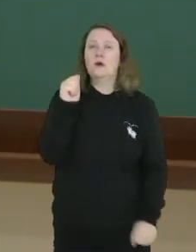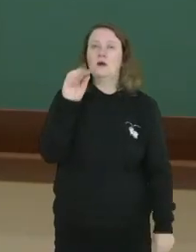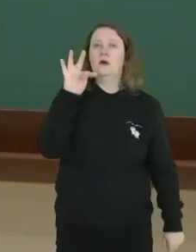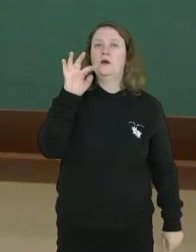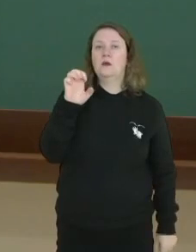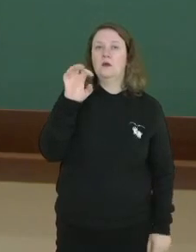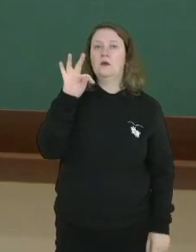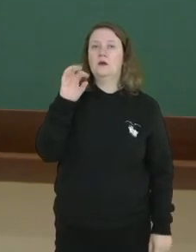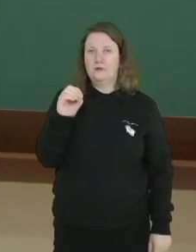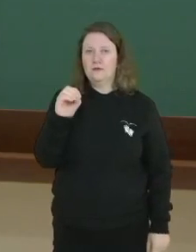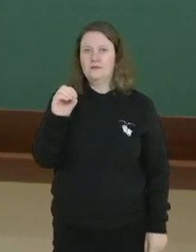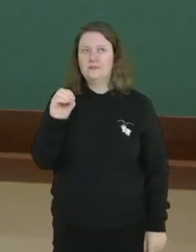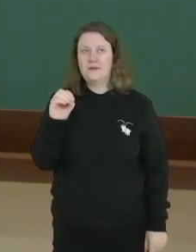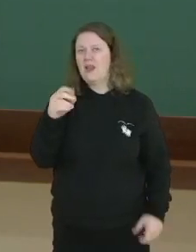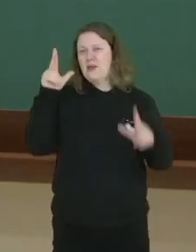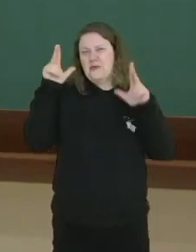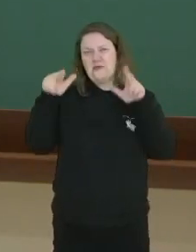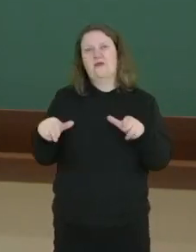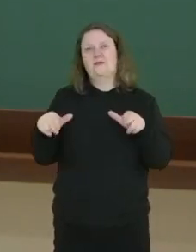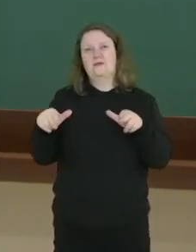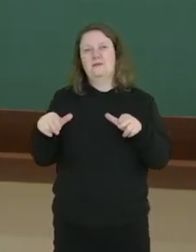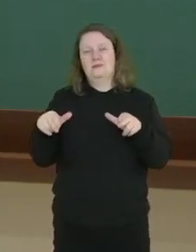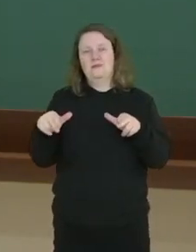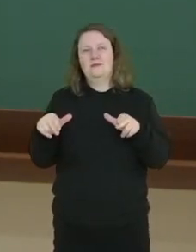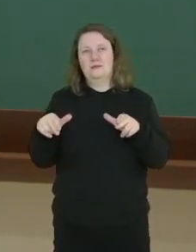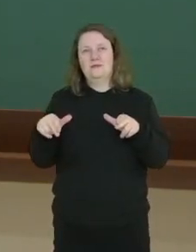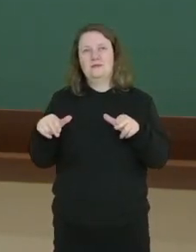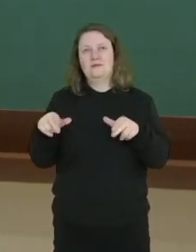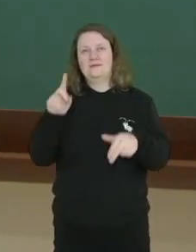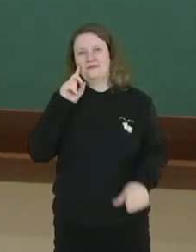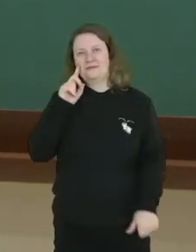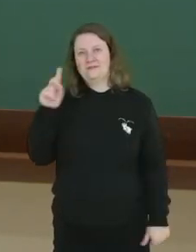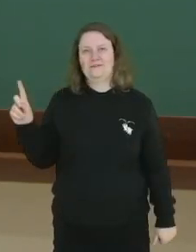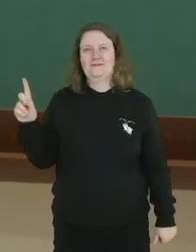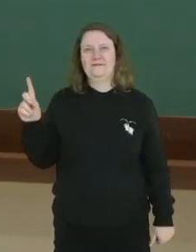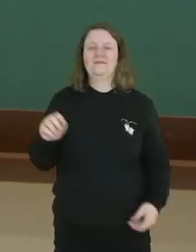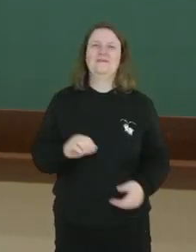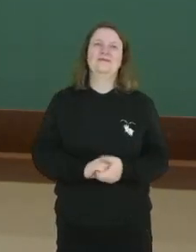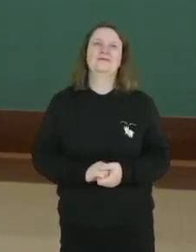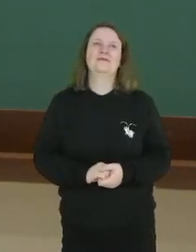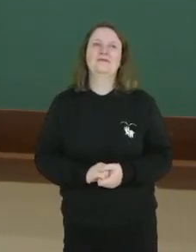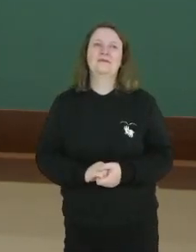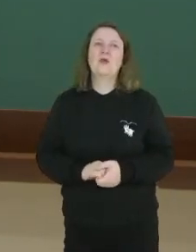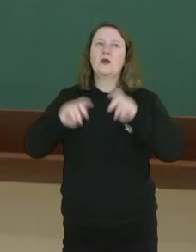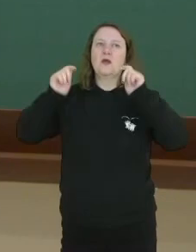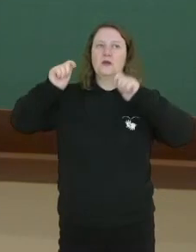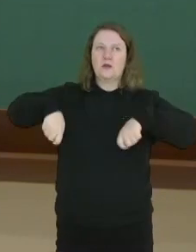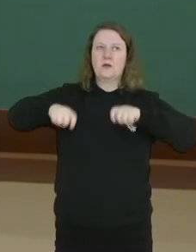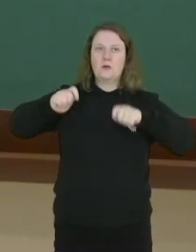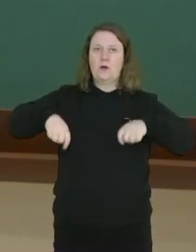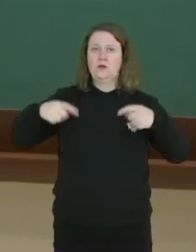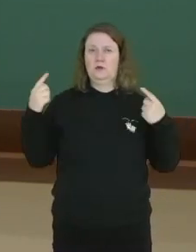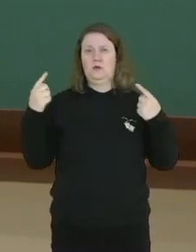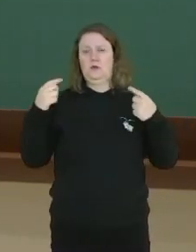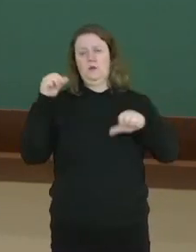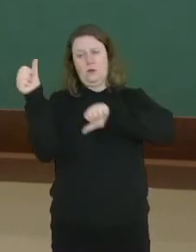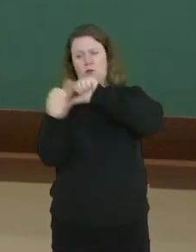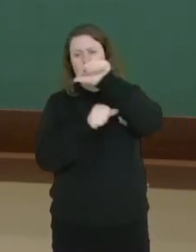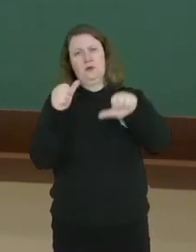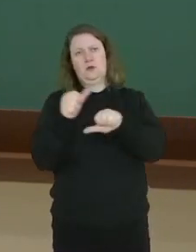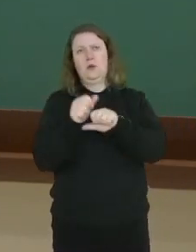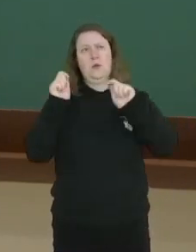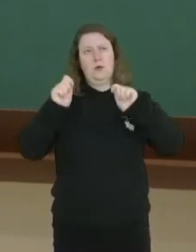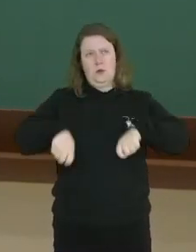É igualzinha à soma do quadrado das medidas de cada um dos catetos. Você pode inverter a ordem, 3 ao quadrado mais